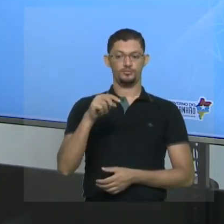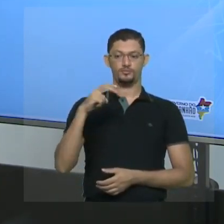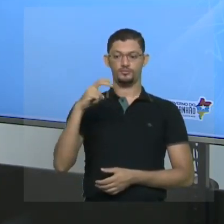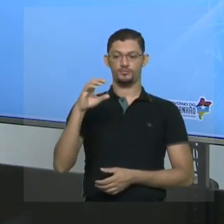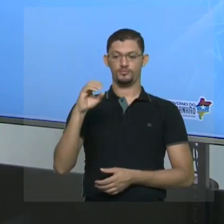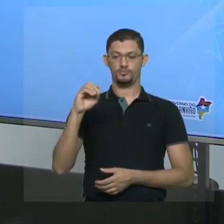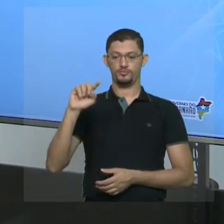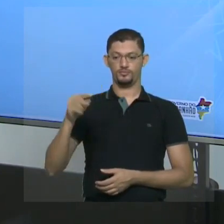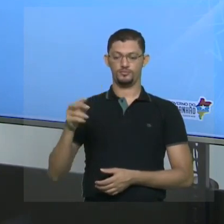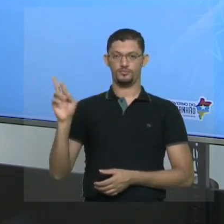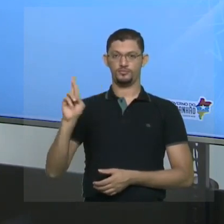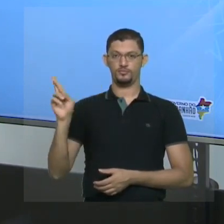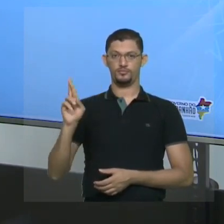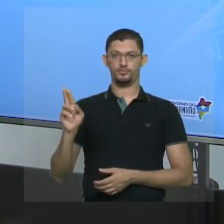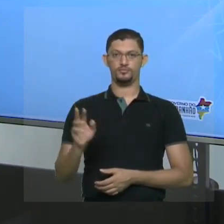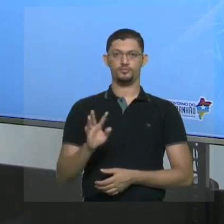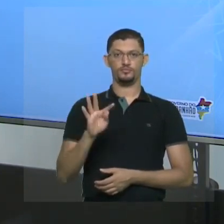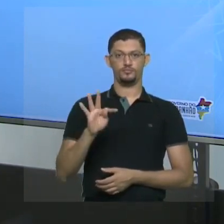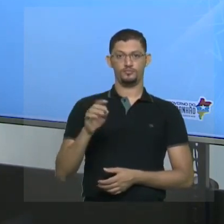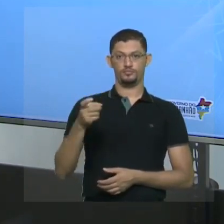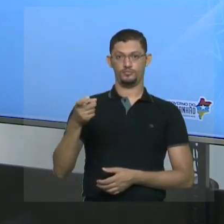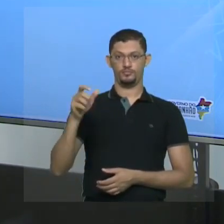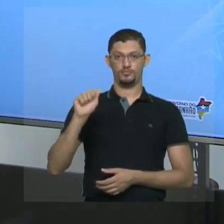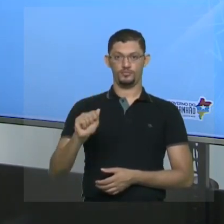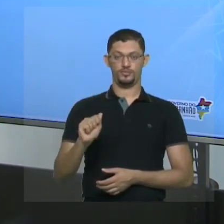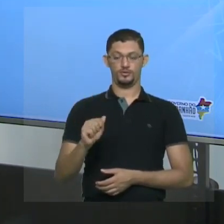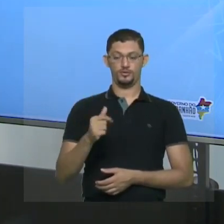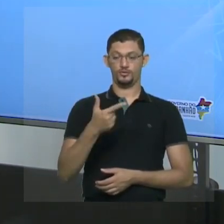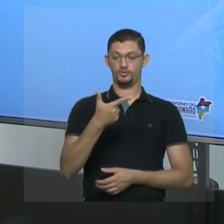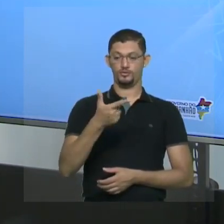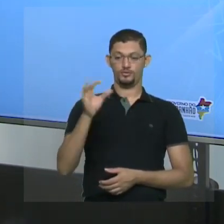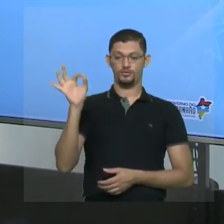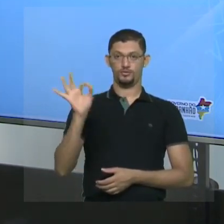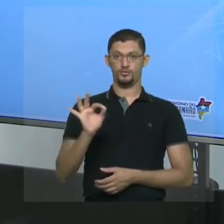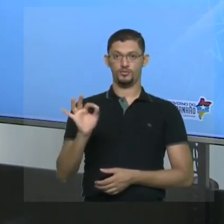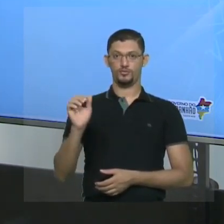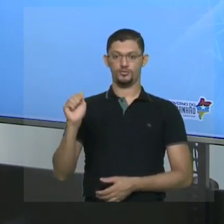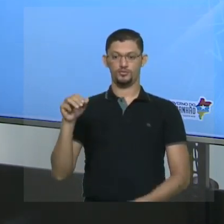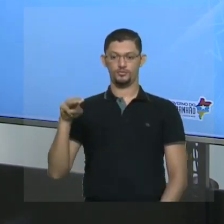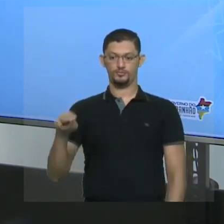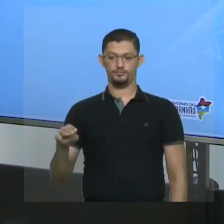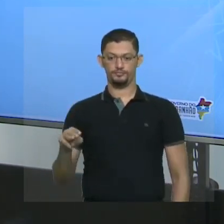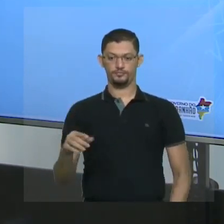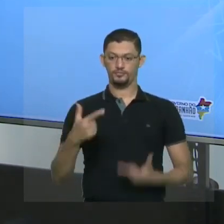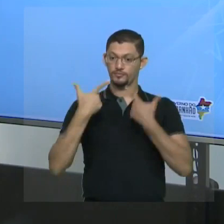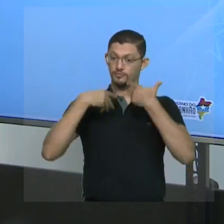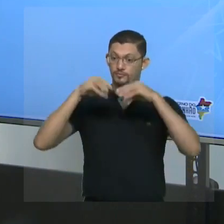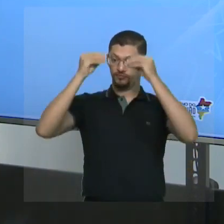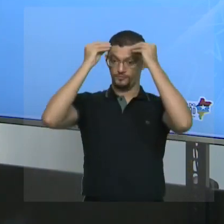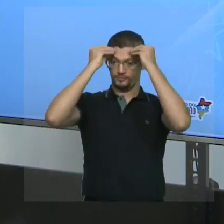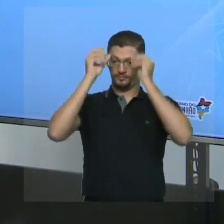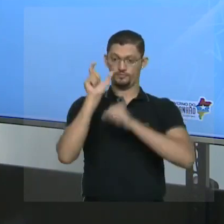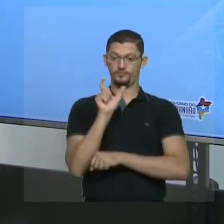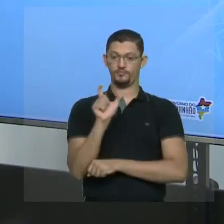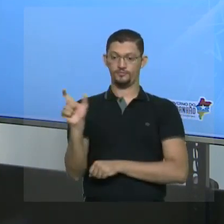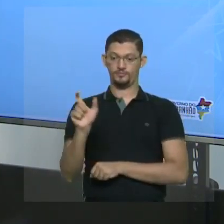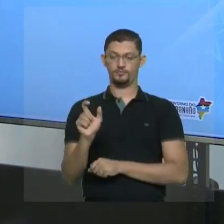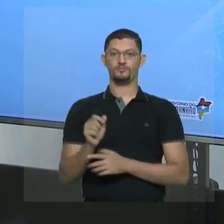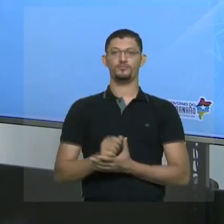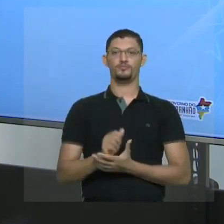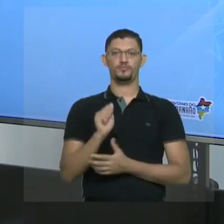R$ 7.500 com taxa de 2% AM. Então se acostume com essa linguagem. AM ao